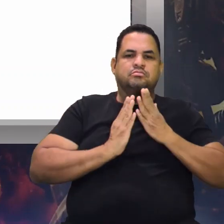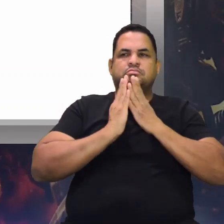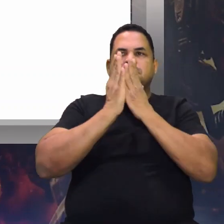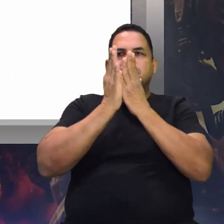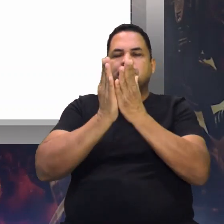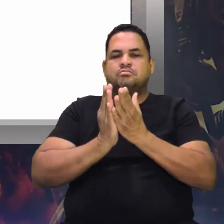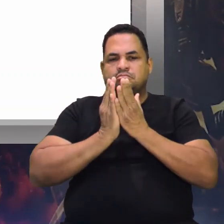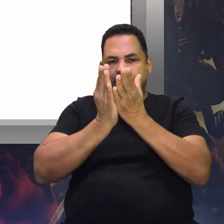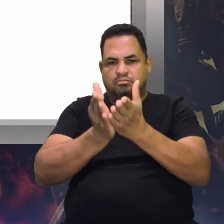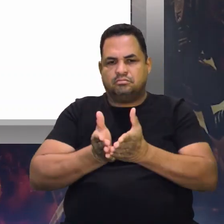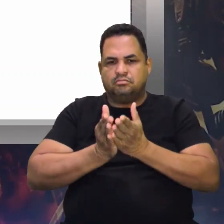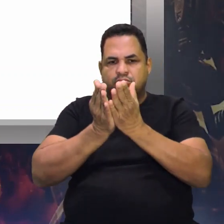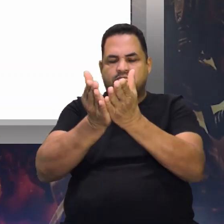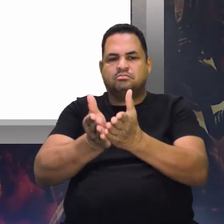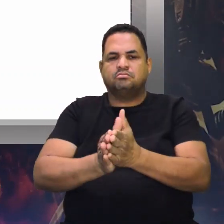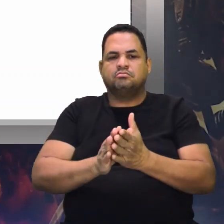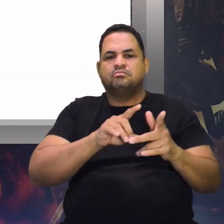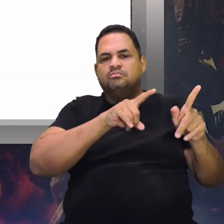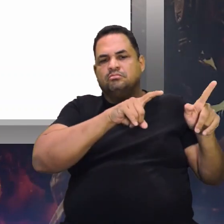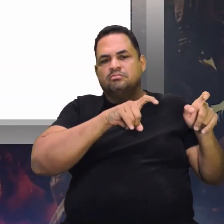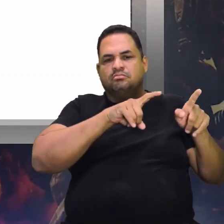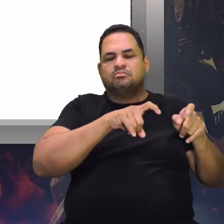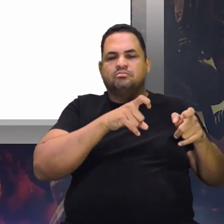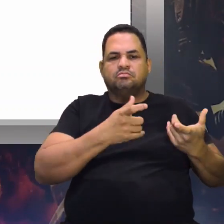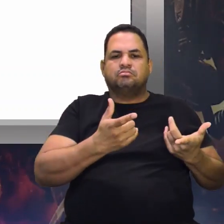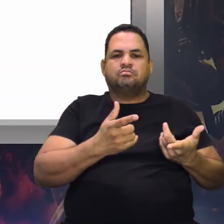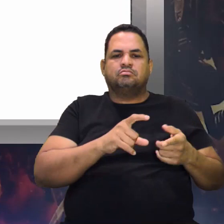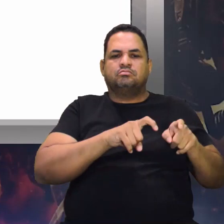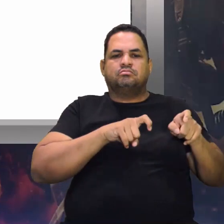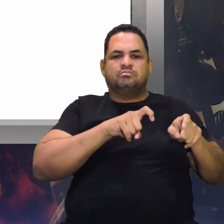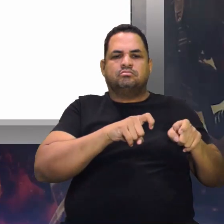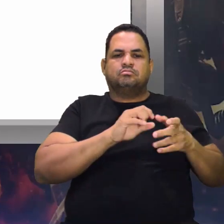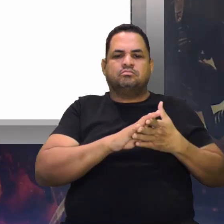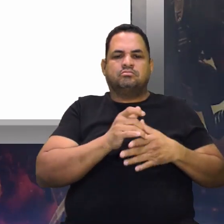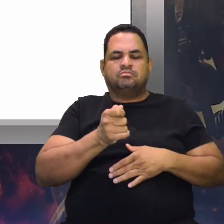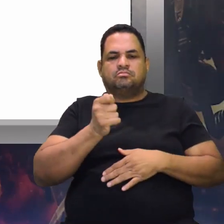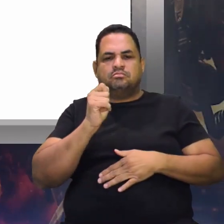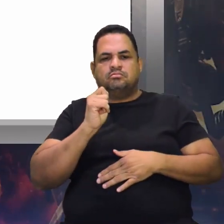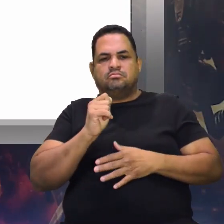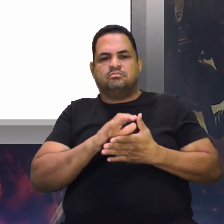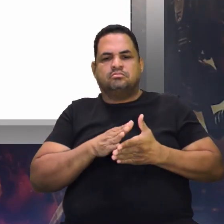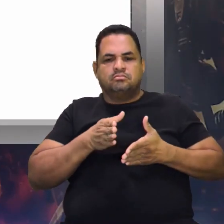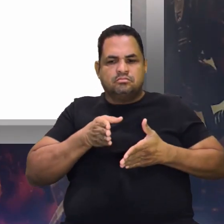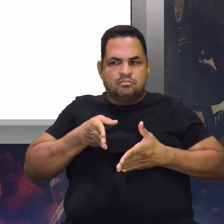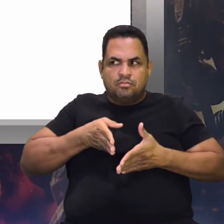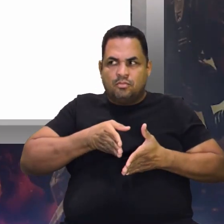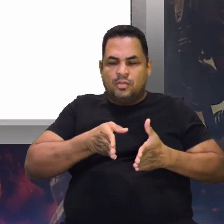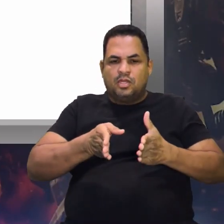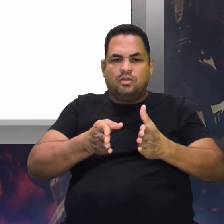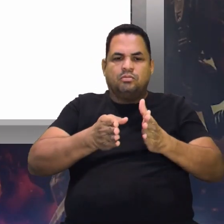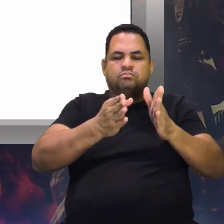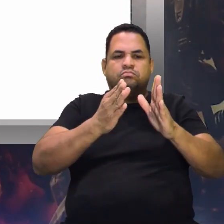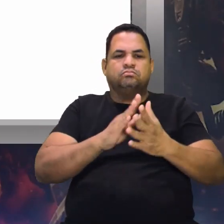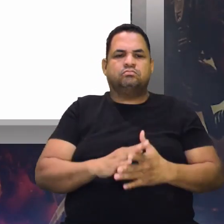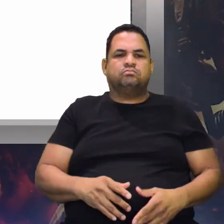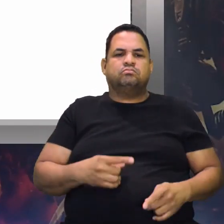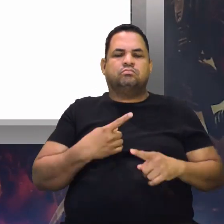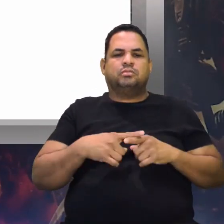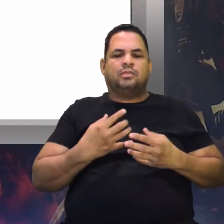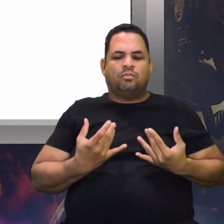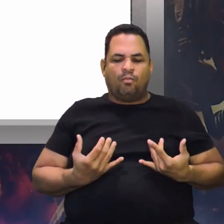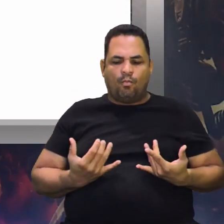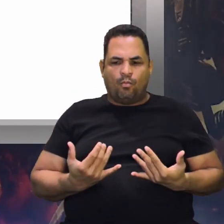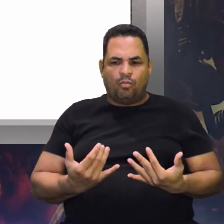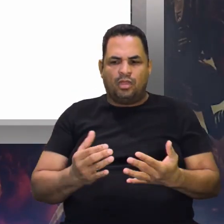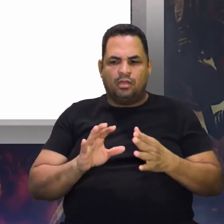rio, a agricultura, a pesca, a irrigação. Porque se você olhar o Egito,